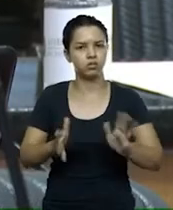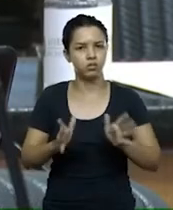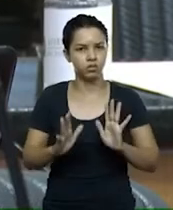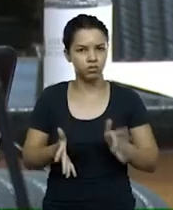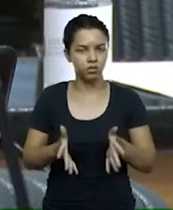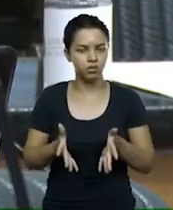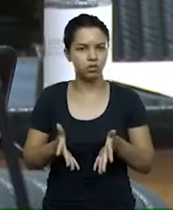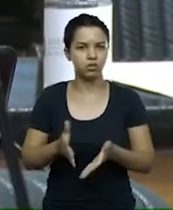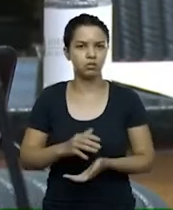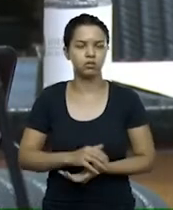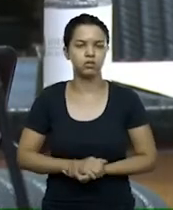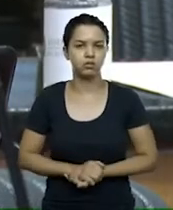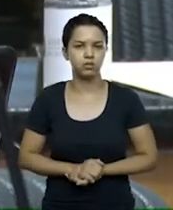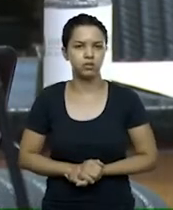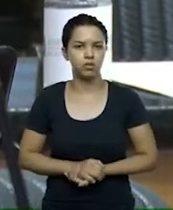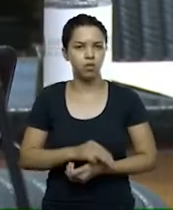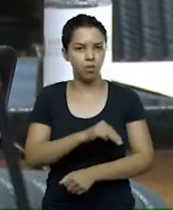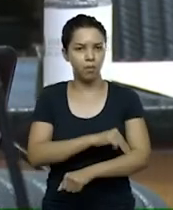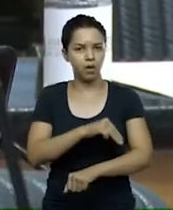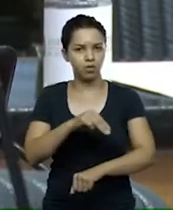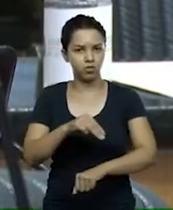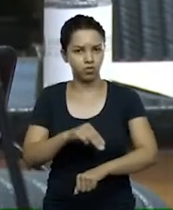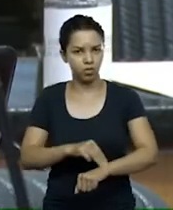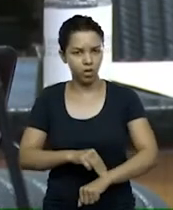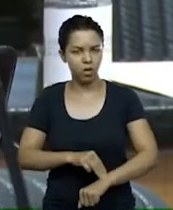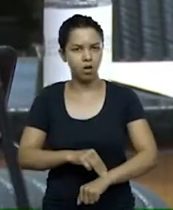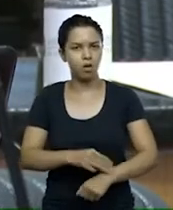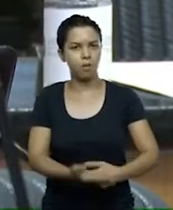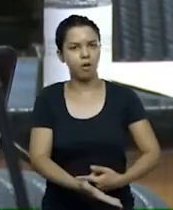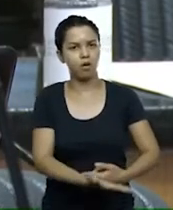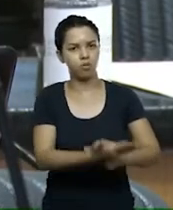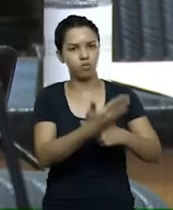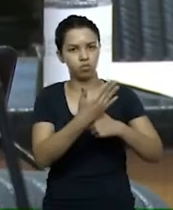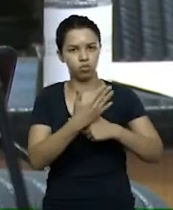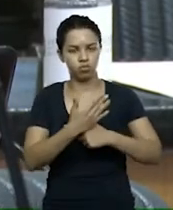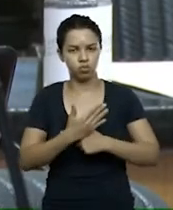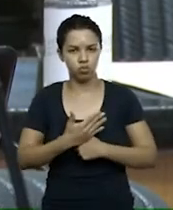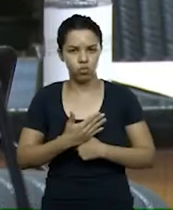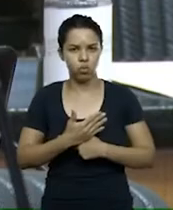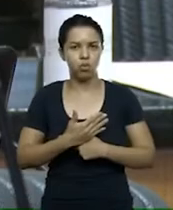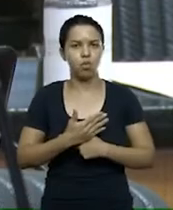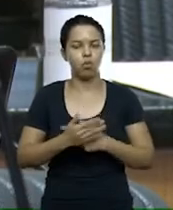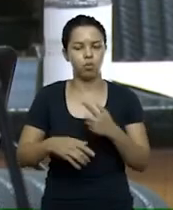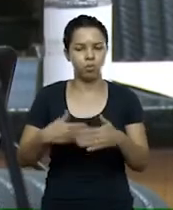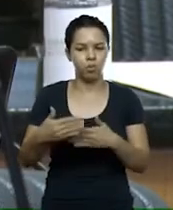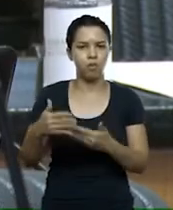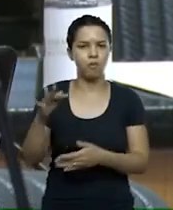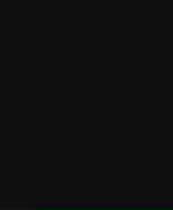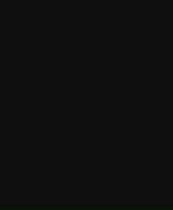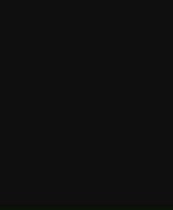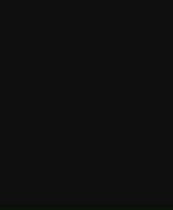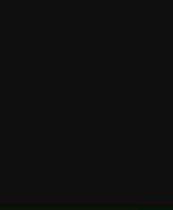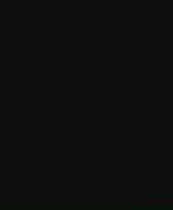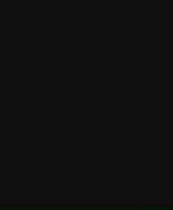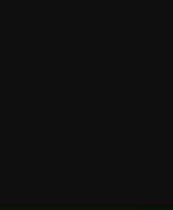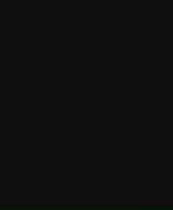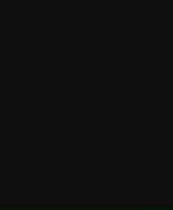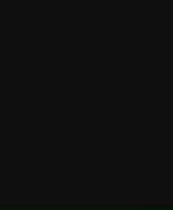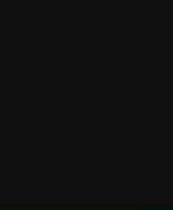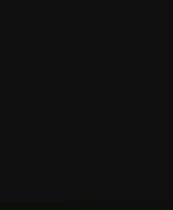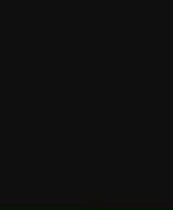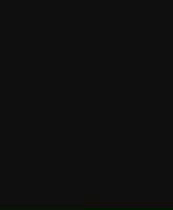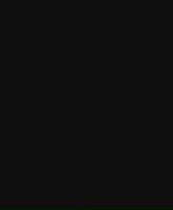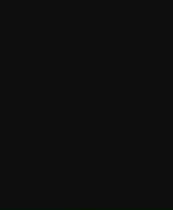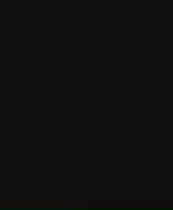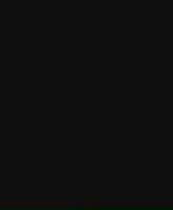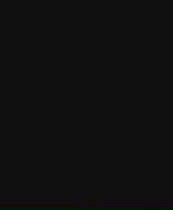demais parlamentares para que seja agilizada a tramitação de um projeto de lei de autoria dele que responsabiliza